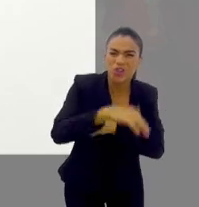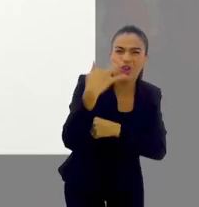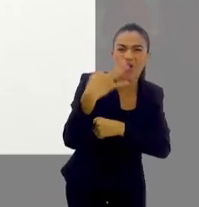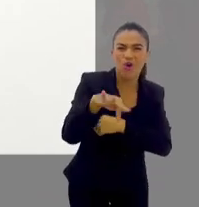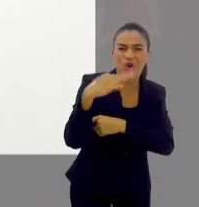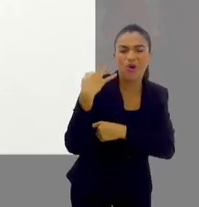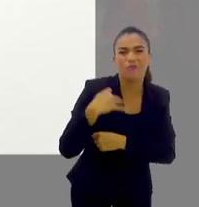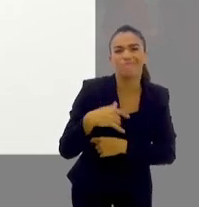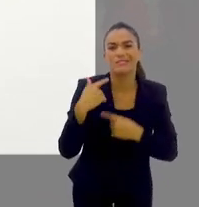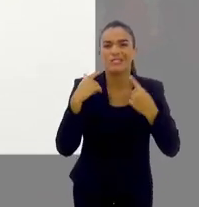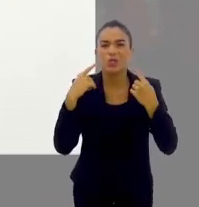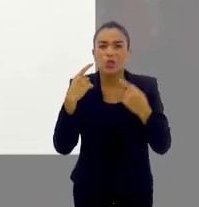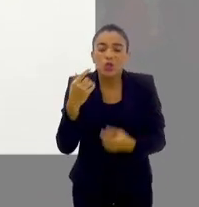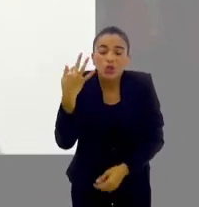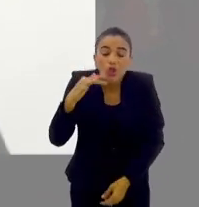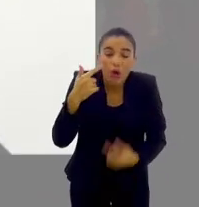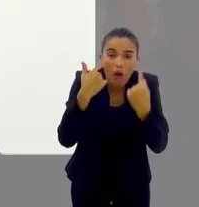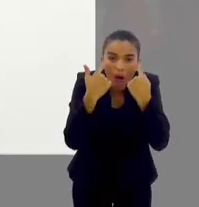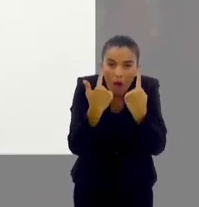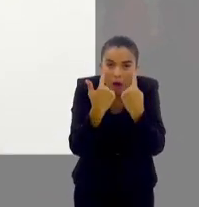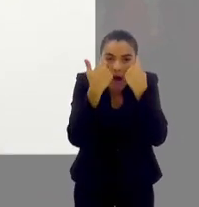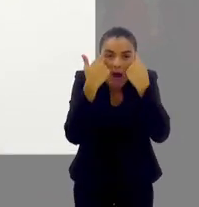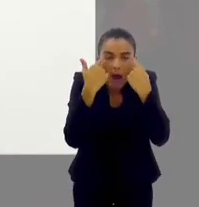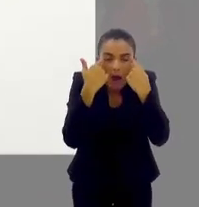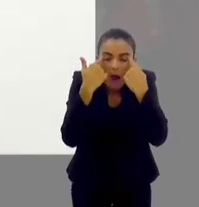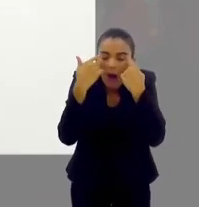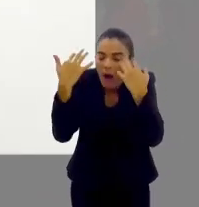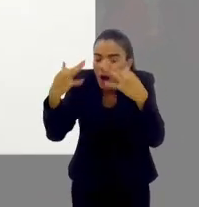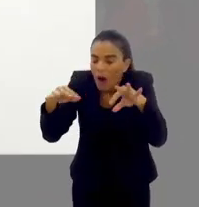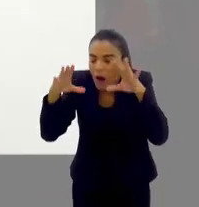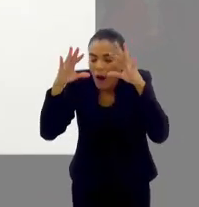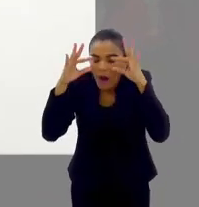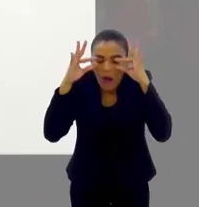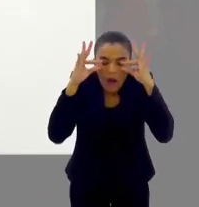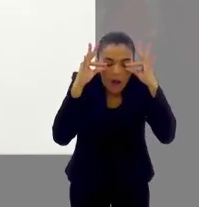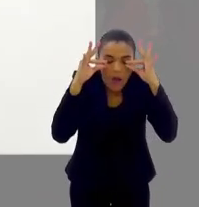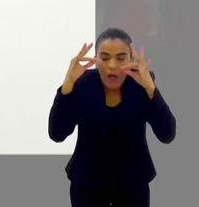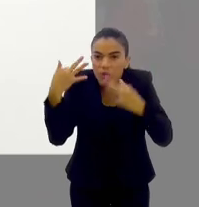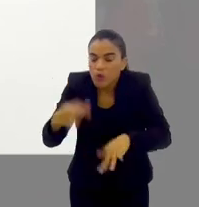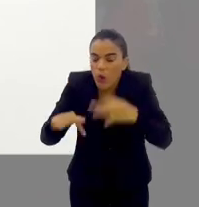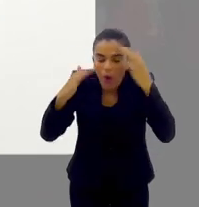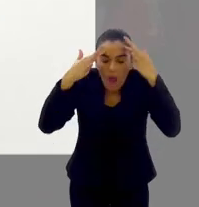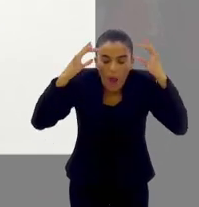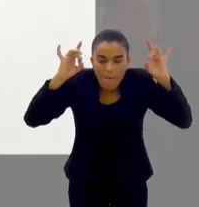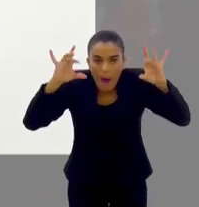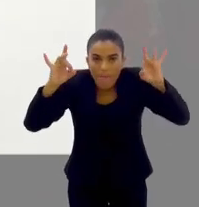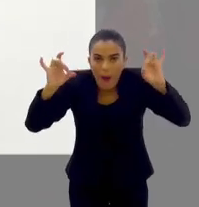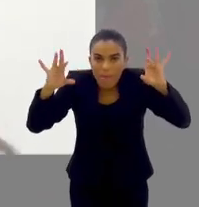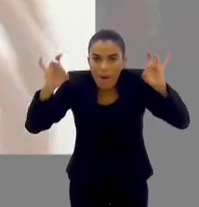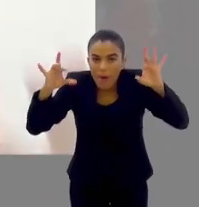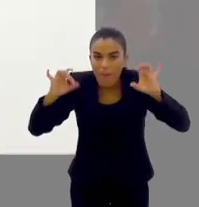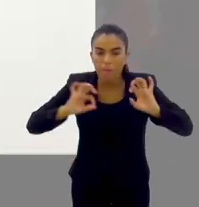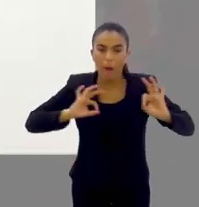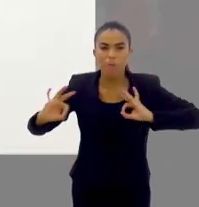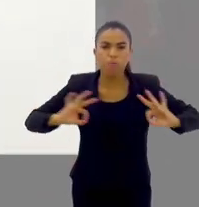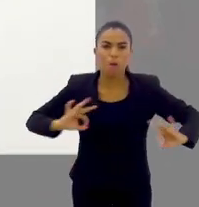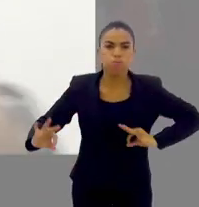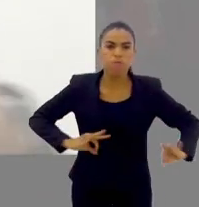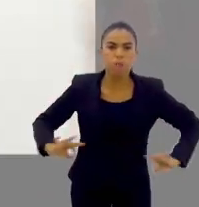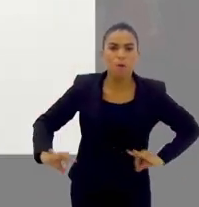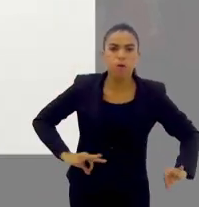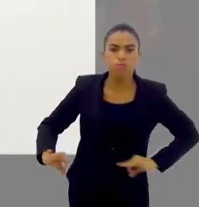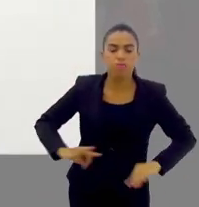nas articulações, dor atrás do olho retroauricular, uma cefaleia, dor de cabeça, um exantema, que é